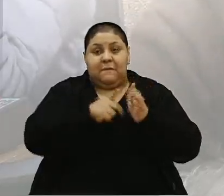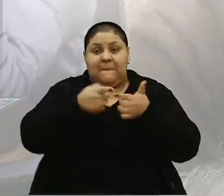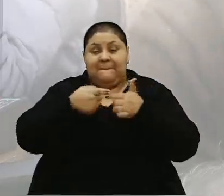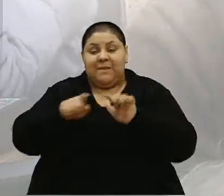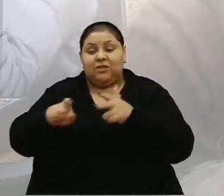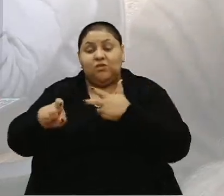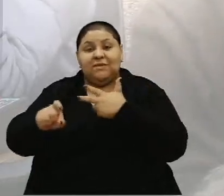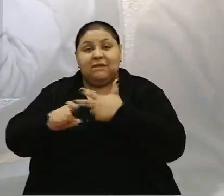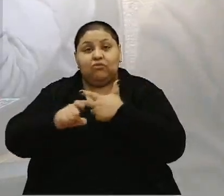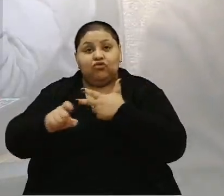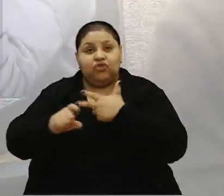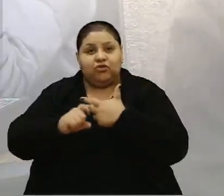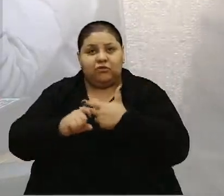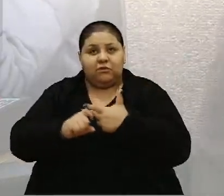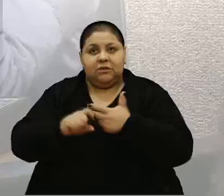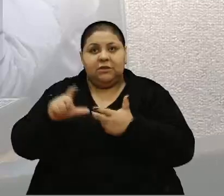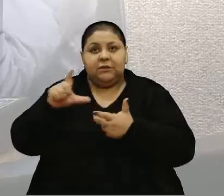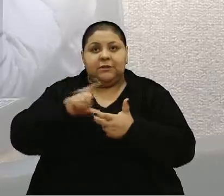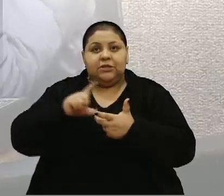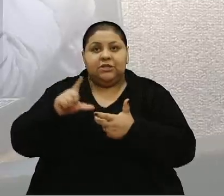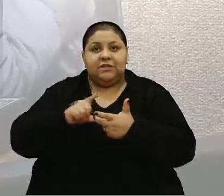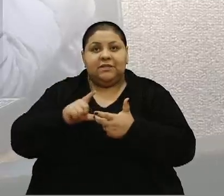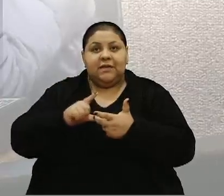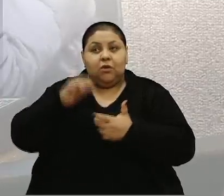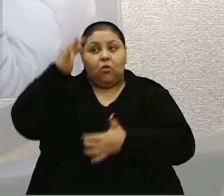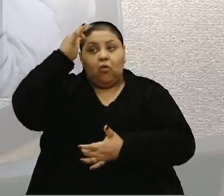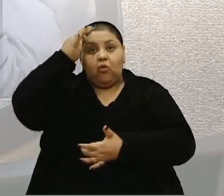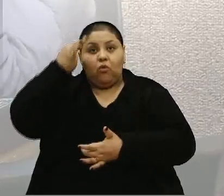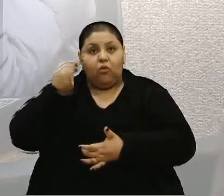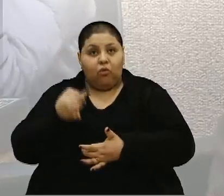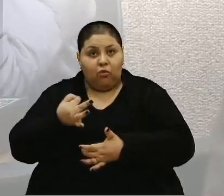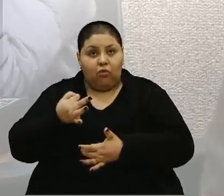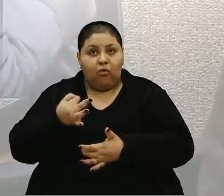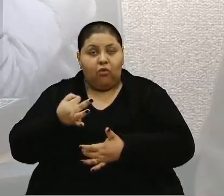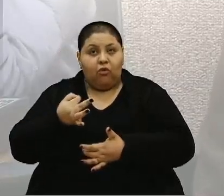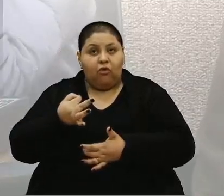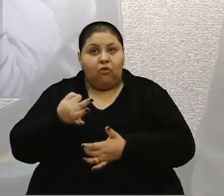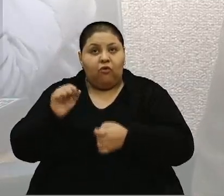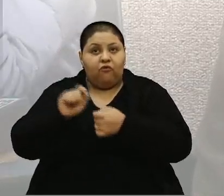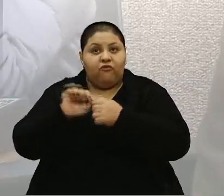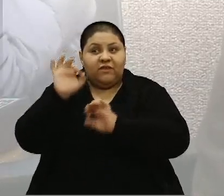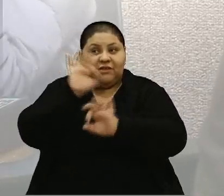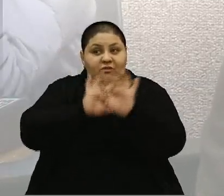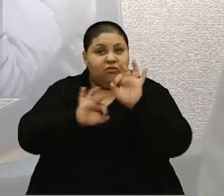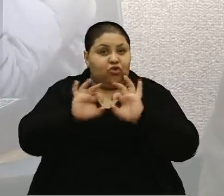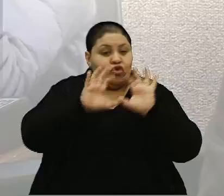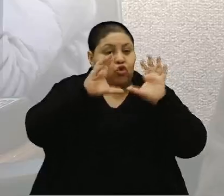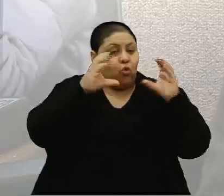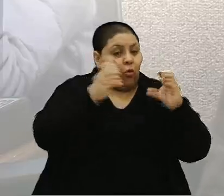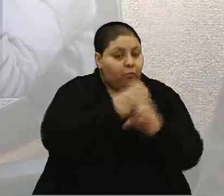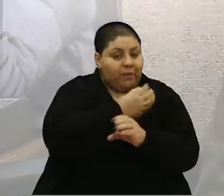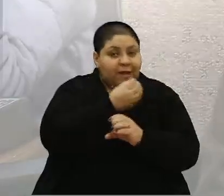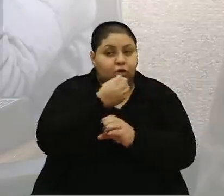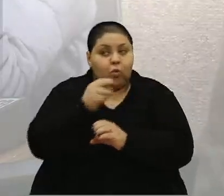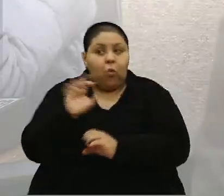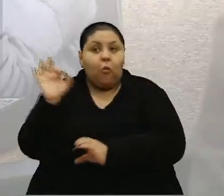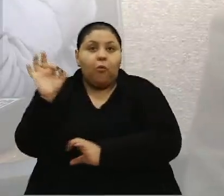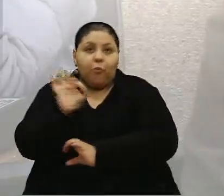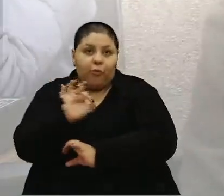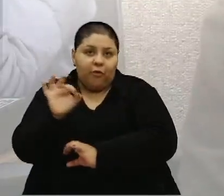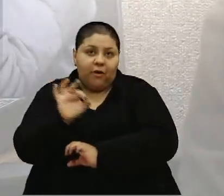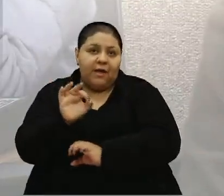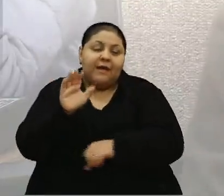executivo de ter a interpretação de ter podido fazer o ajuste parcial ou não, e coube a ele dizer que neste